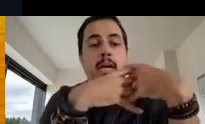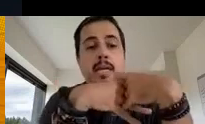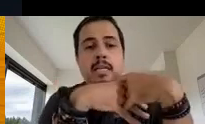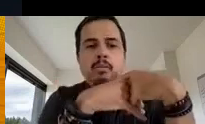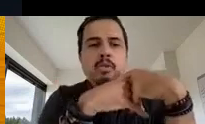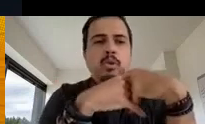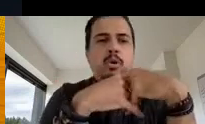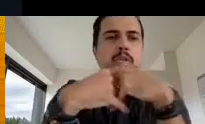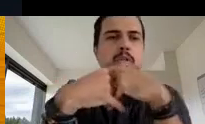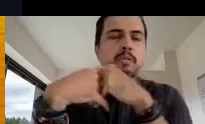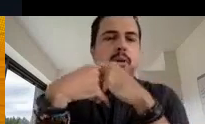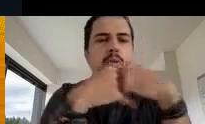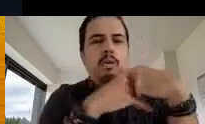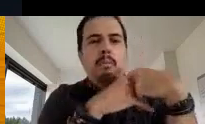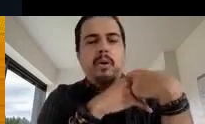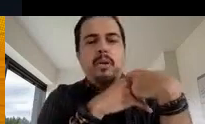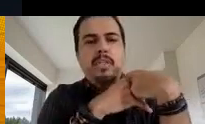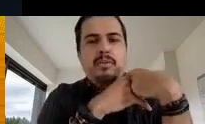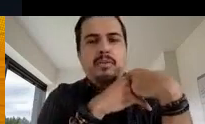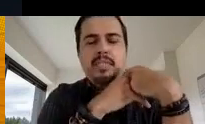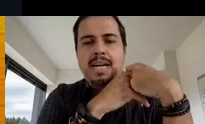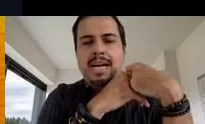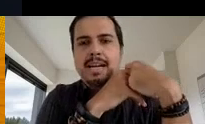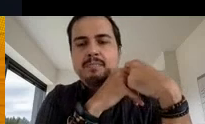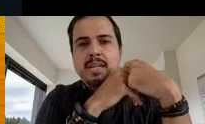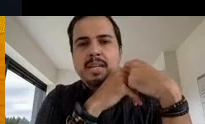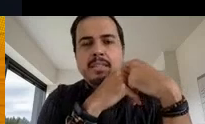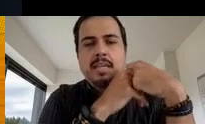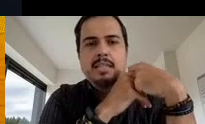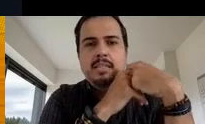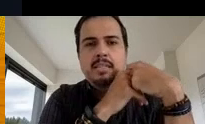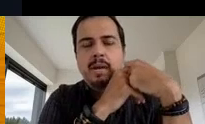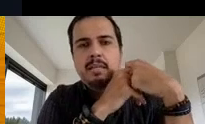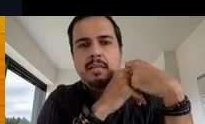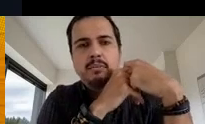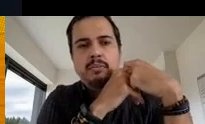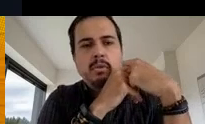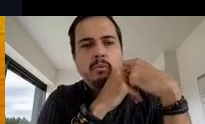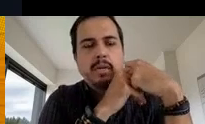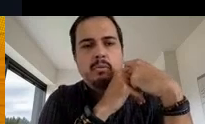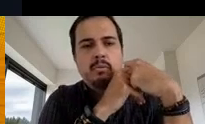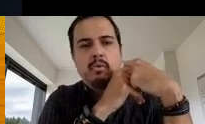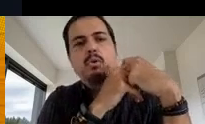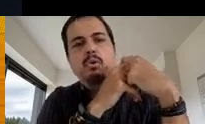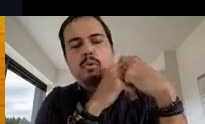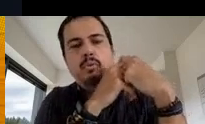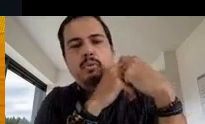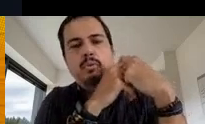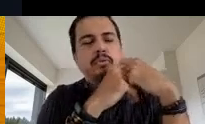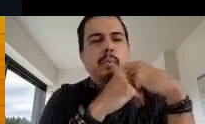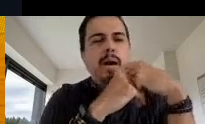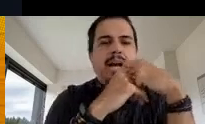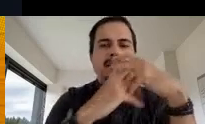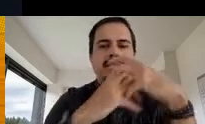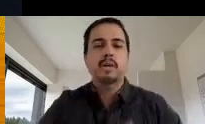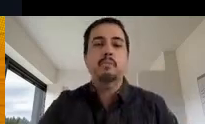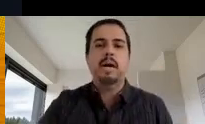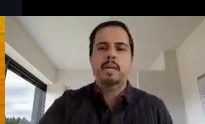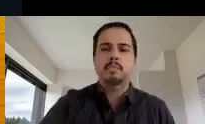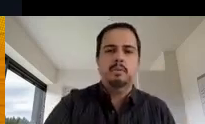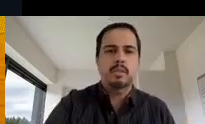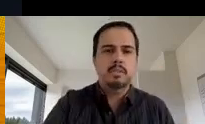início. E tem o sonho de profissional, que é o proativo. Ele fala assim, cara, cansei dessas máquinas que ficam pegando fogo,